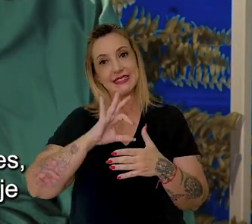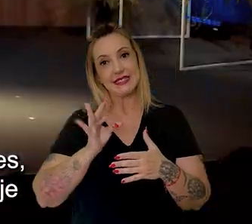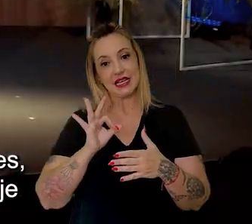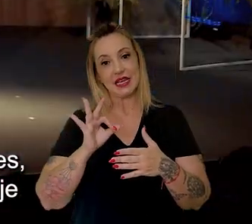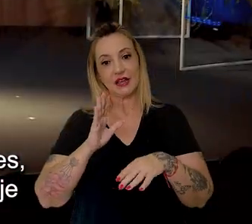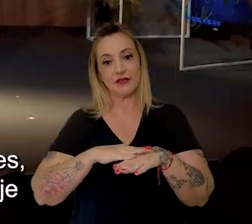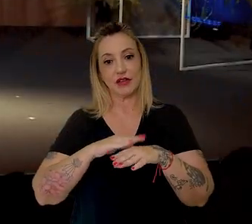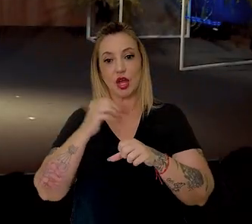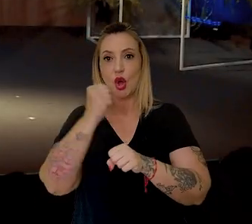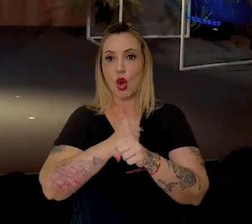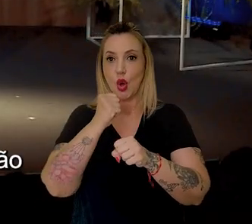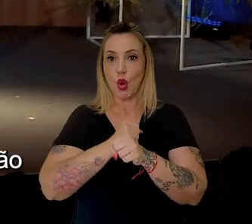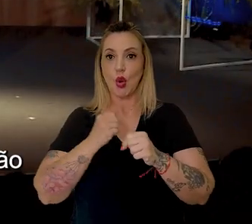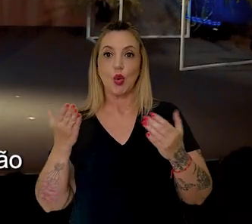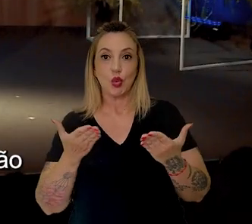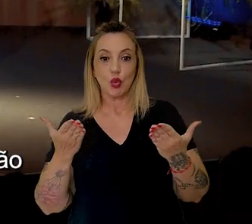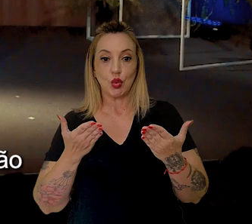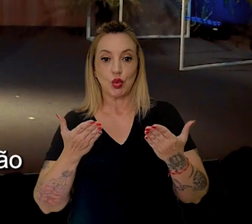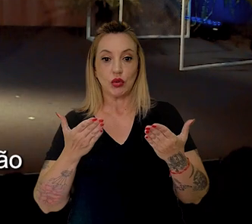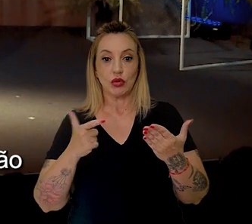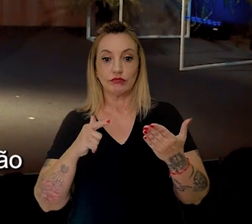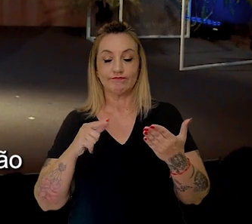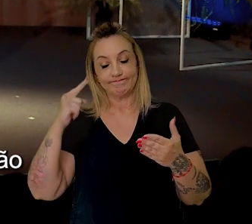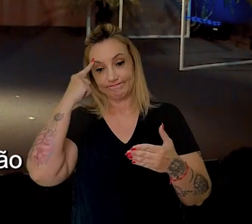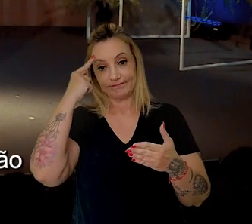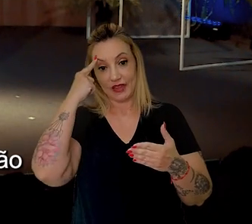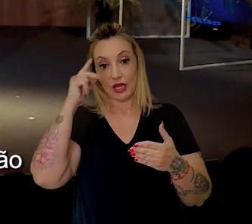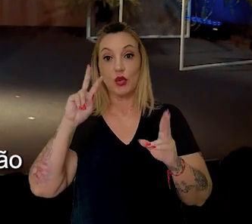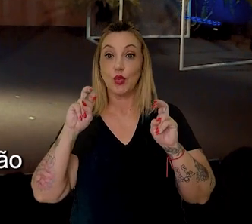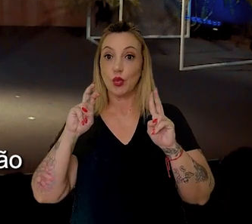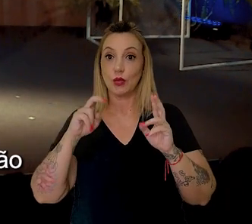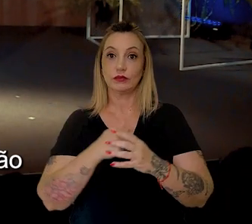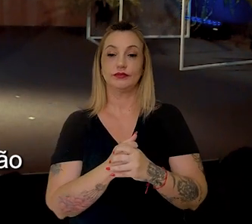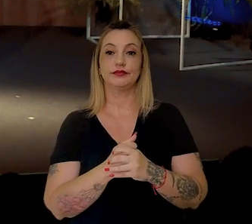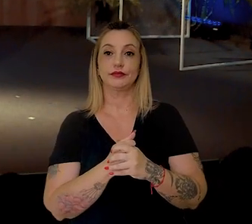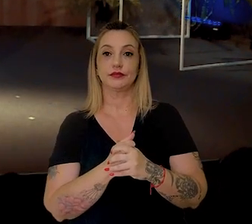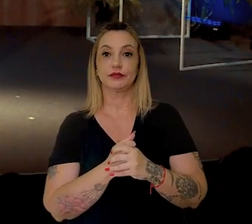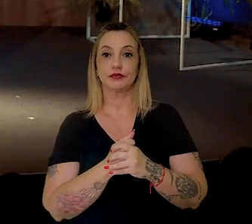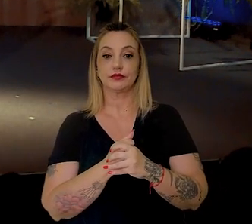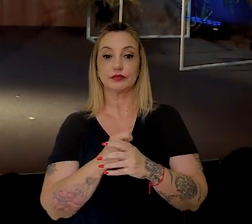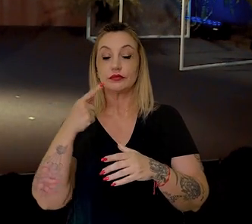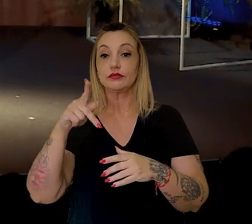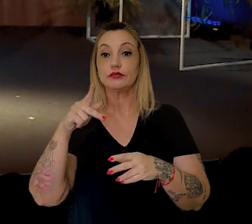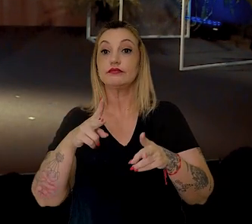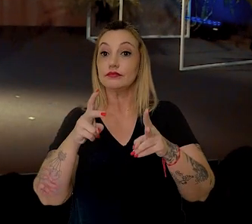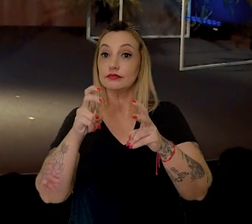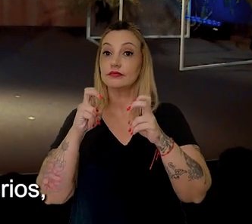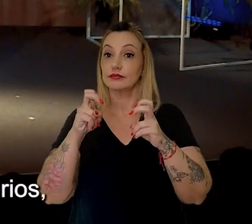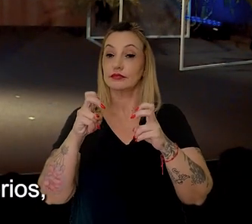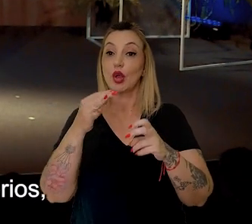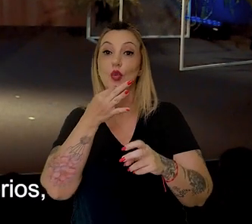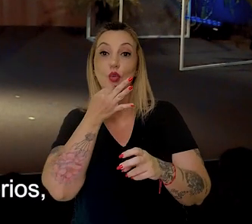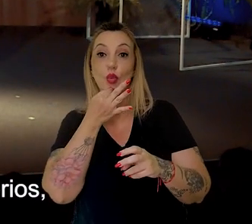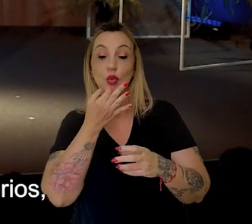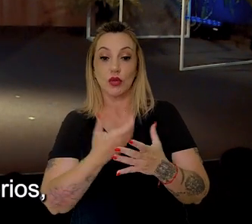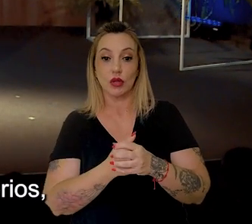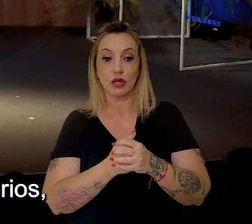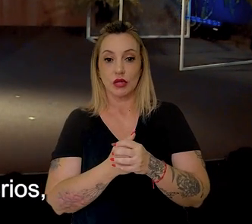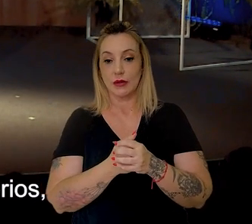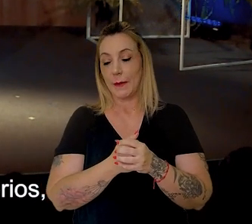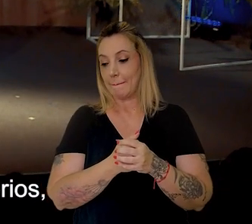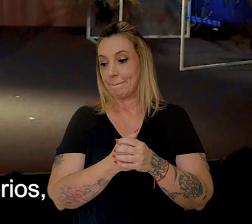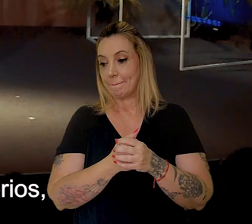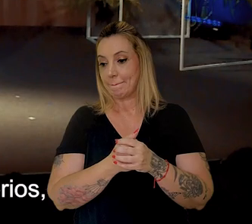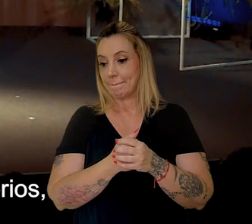estão fazendo obras hoje e não estão levando em consideração esse fator na sua visão do ponto de vista de